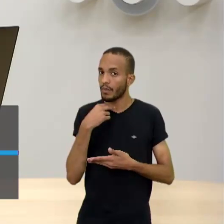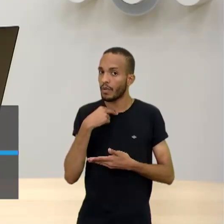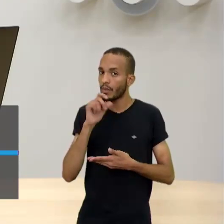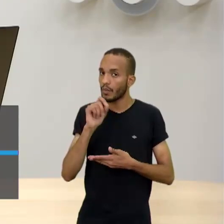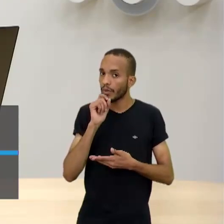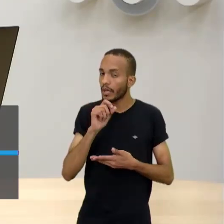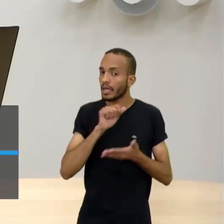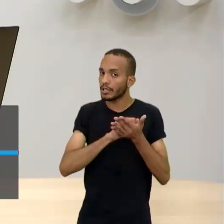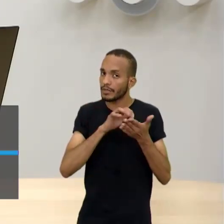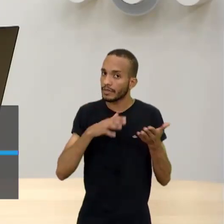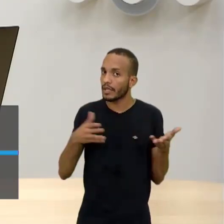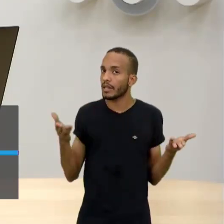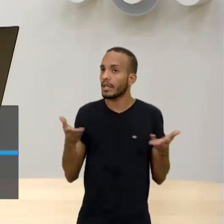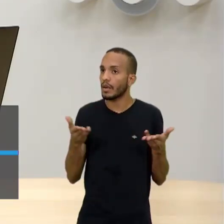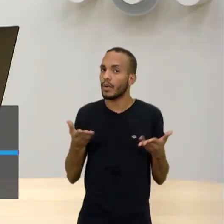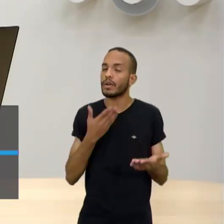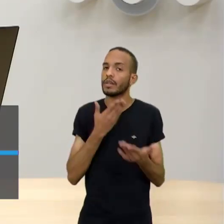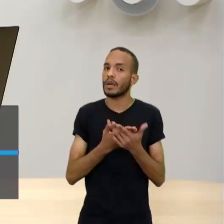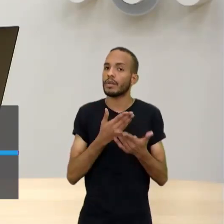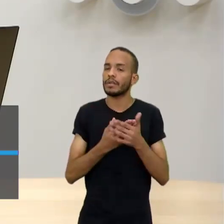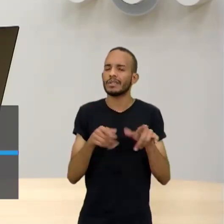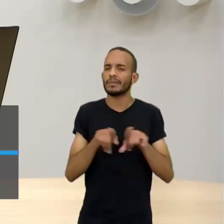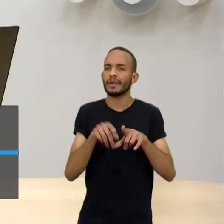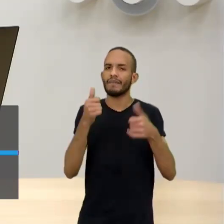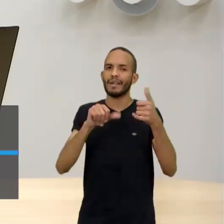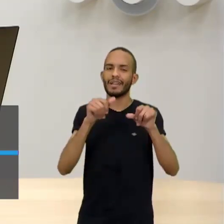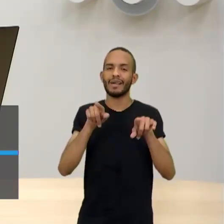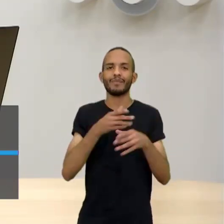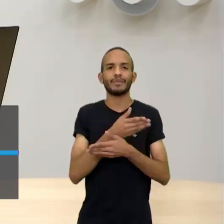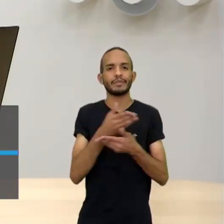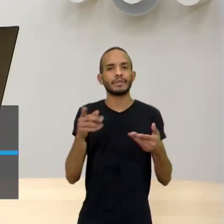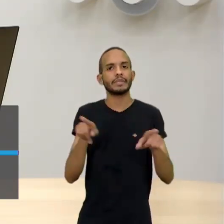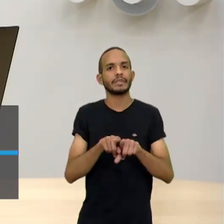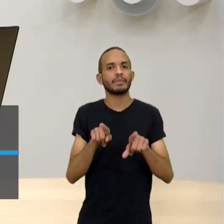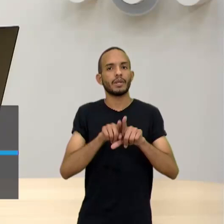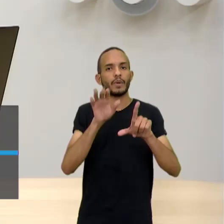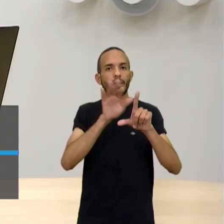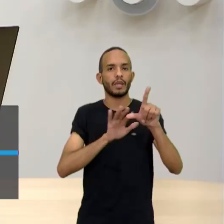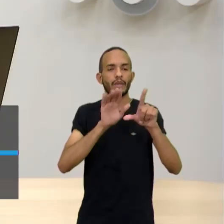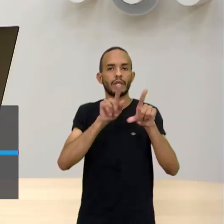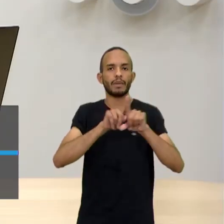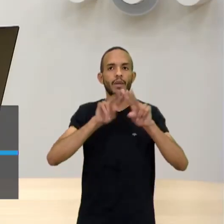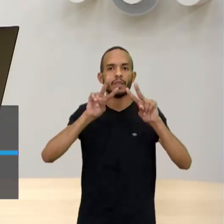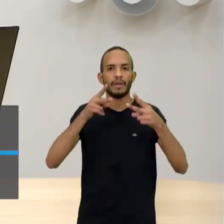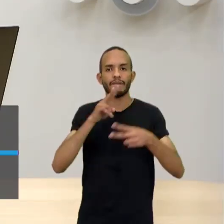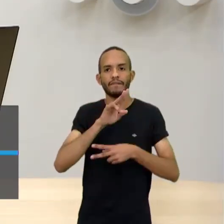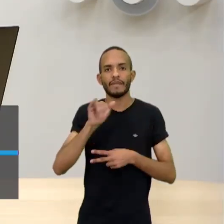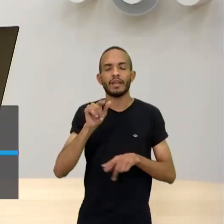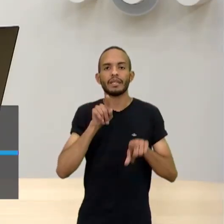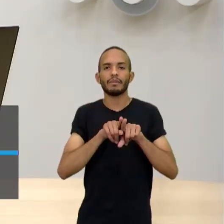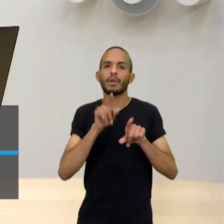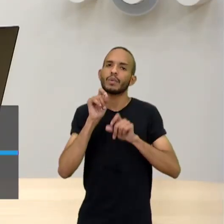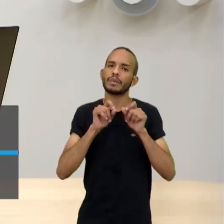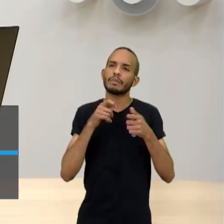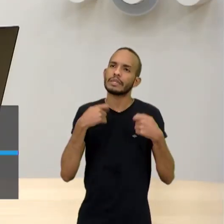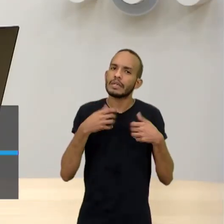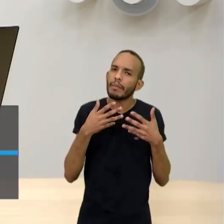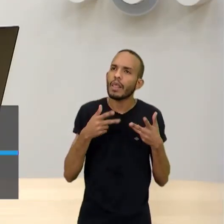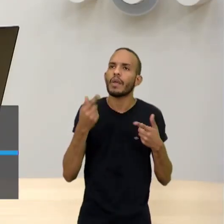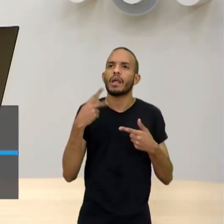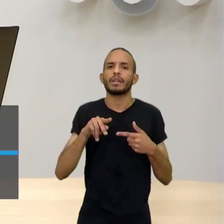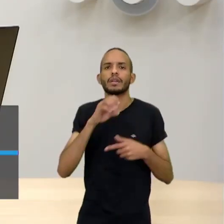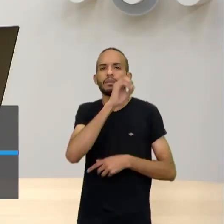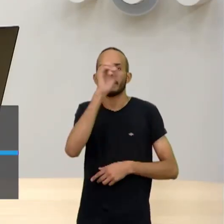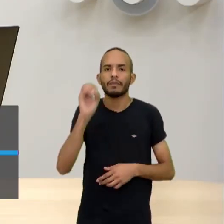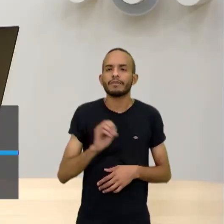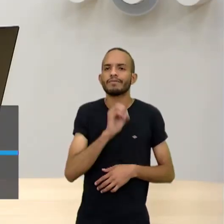a tarefa desta aula e também avaliar. Vai aparecer para você aí o QR Code, o link. Entre lá e diga o que nós precisamos melhorar aqui no Centro de